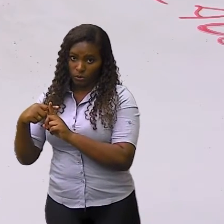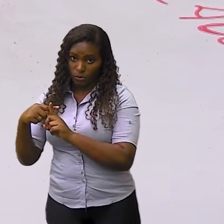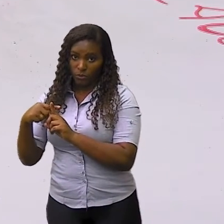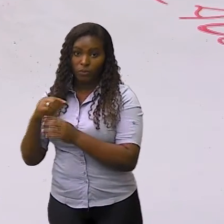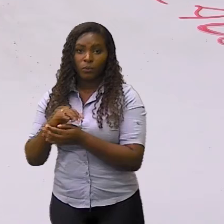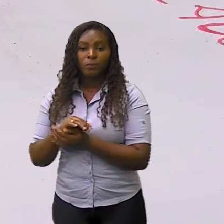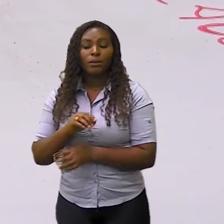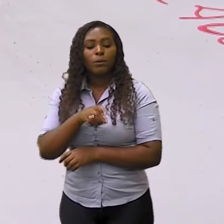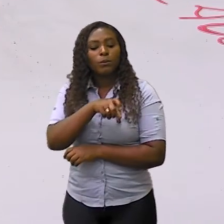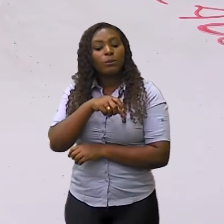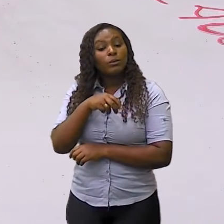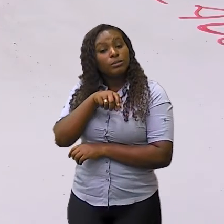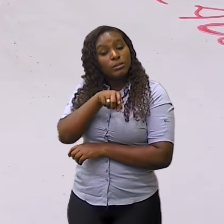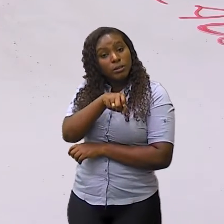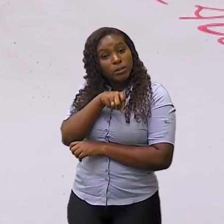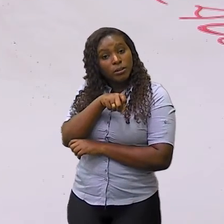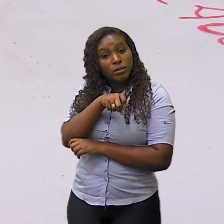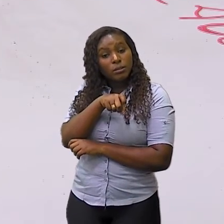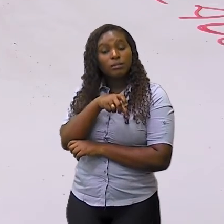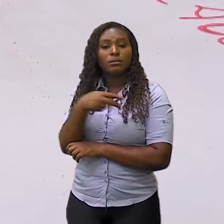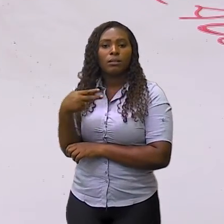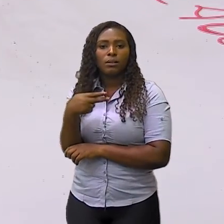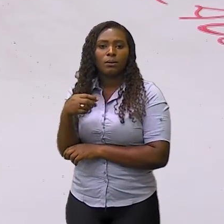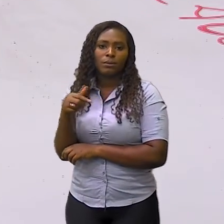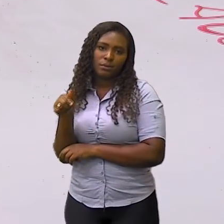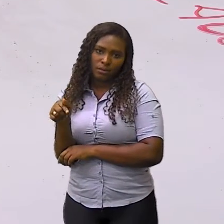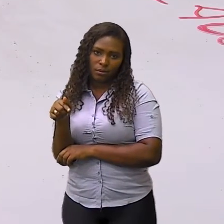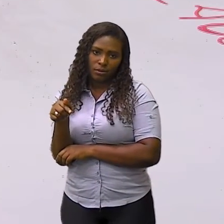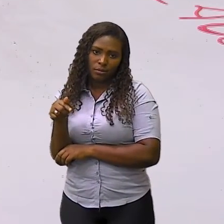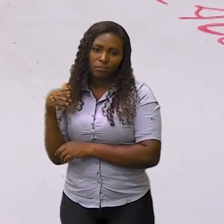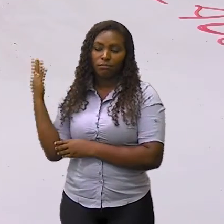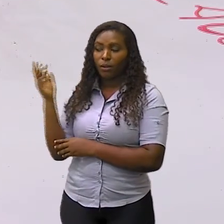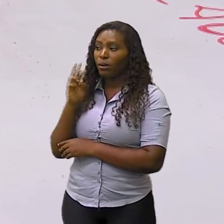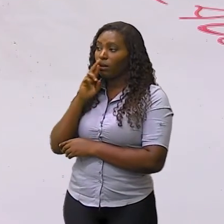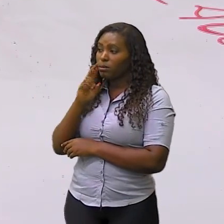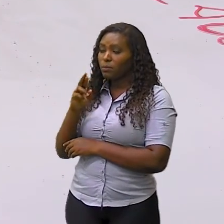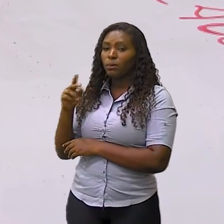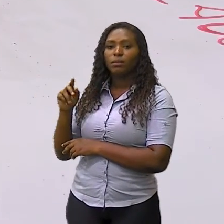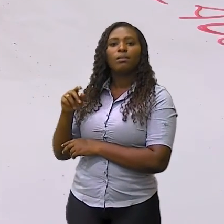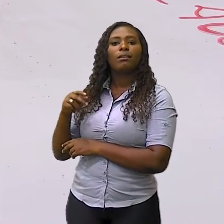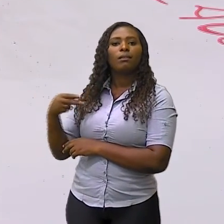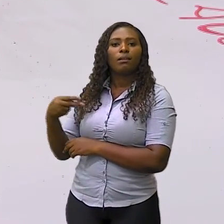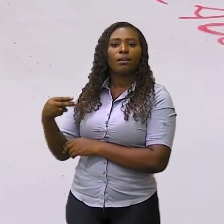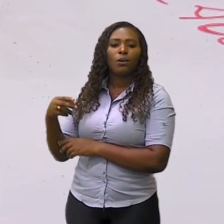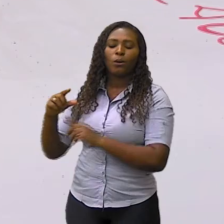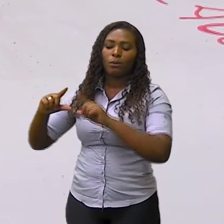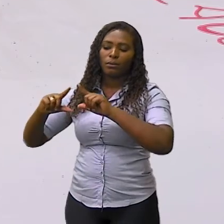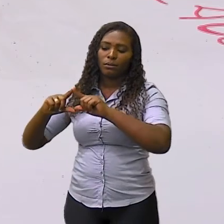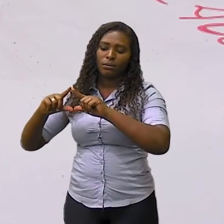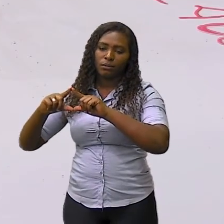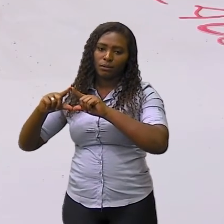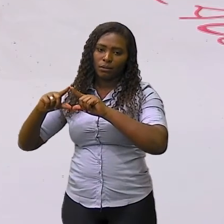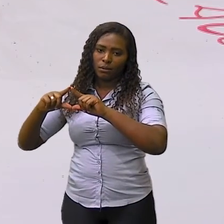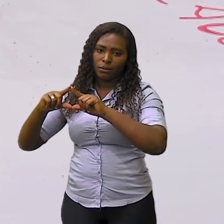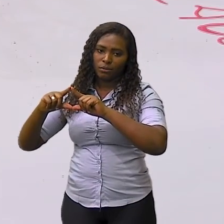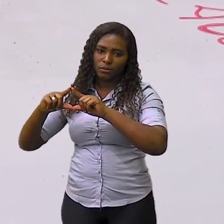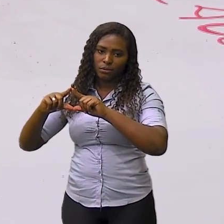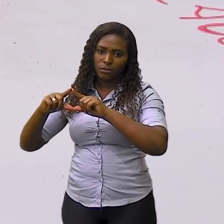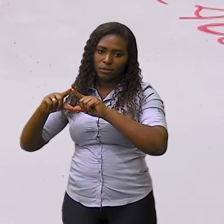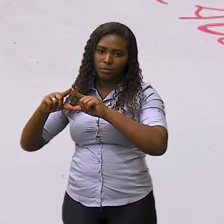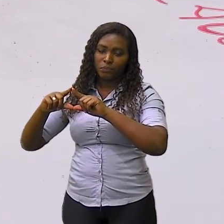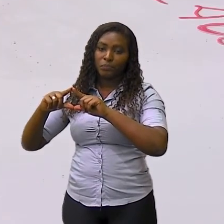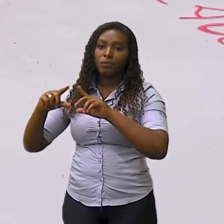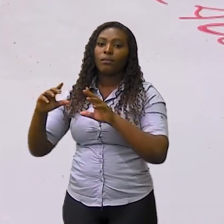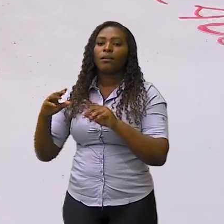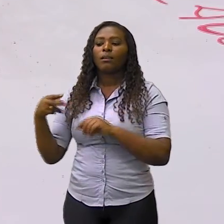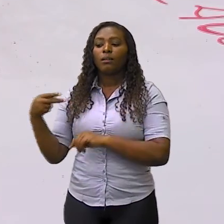meu delta é 0. E quando o delta for igual a 0, eu só vou ter um valor